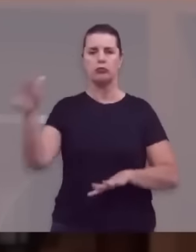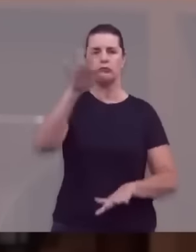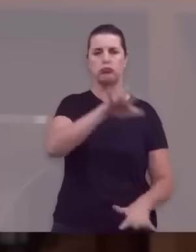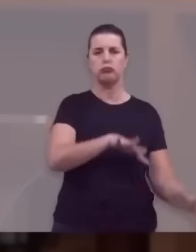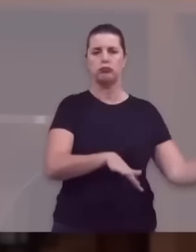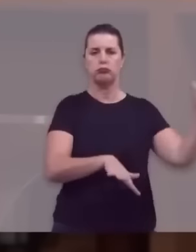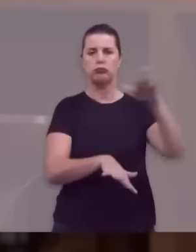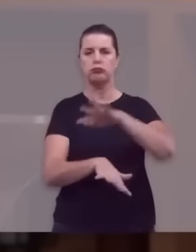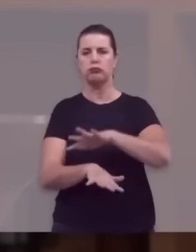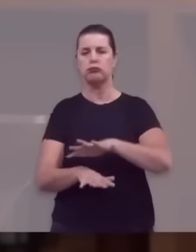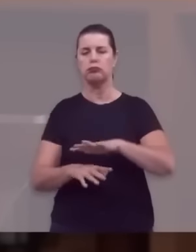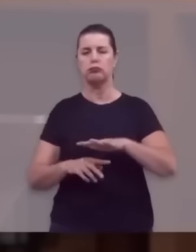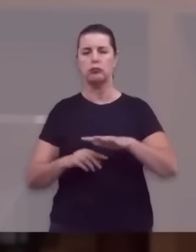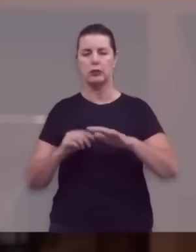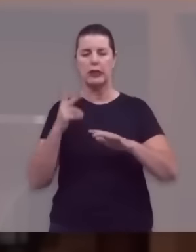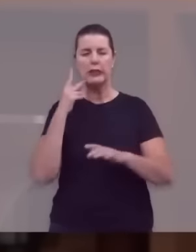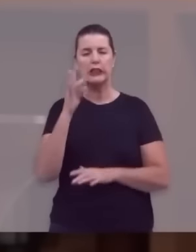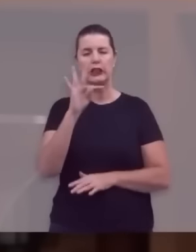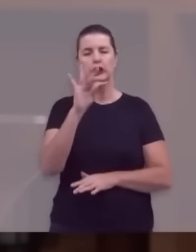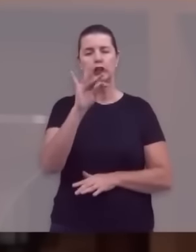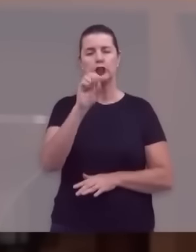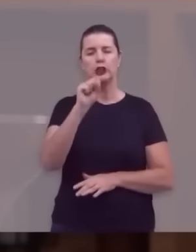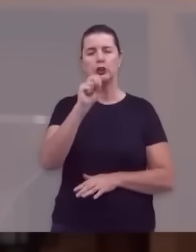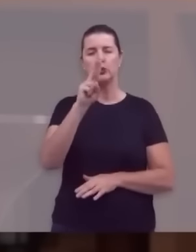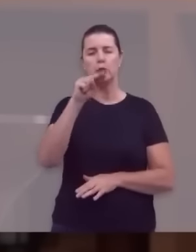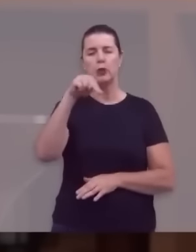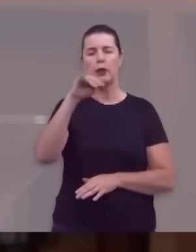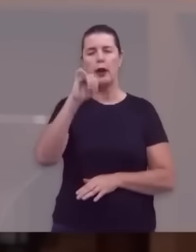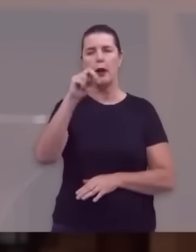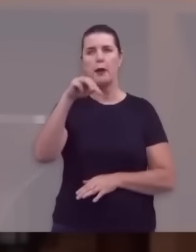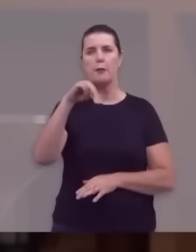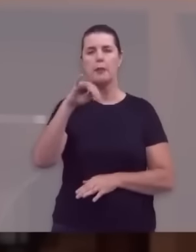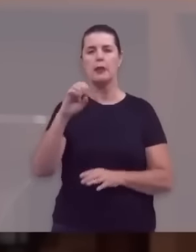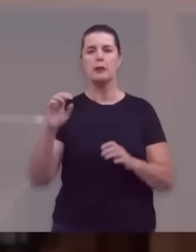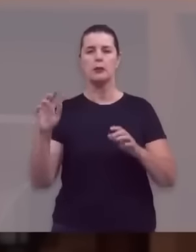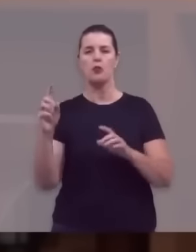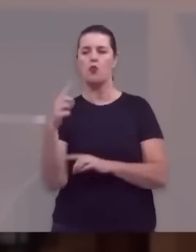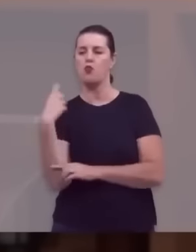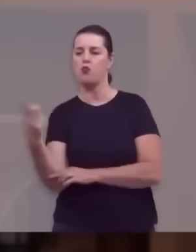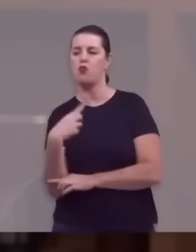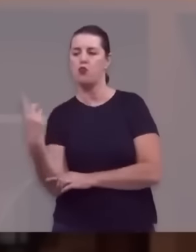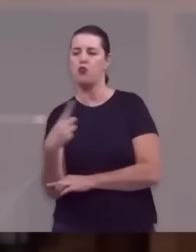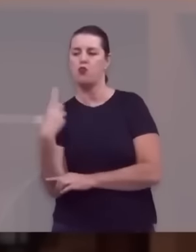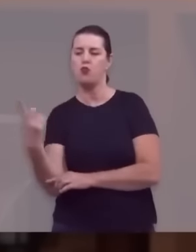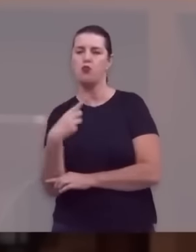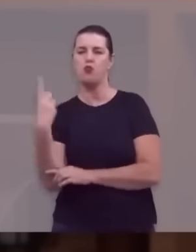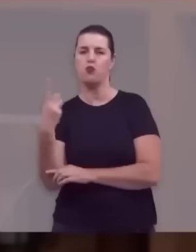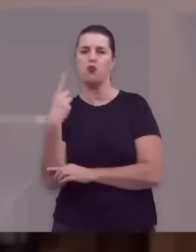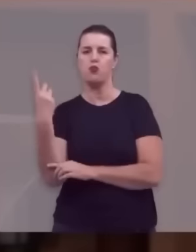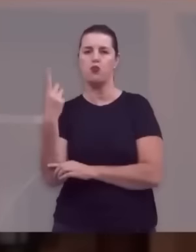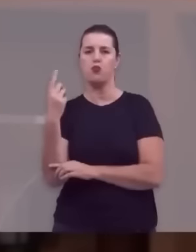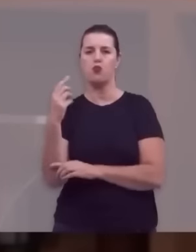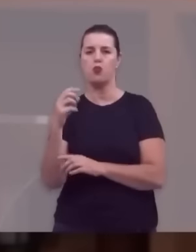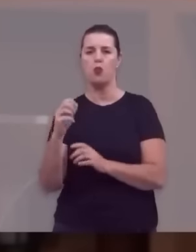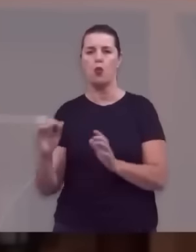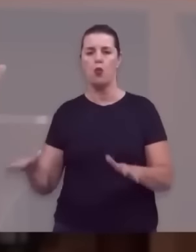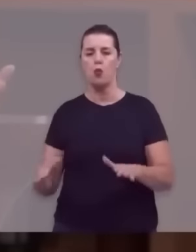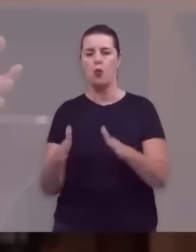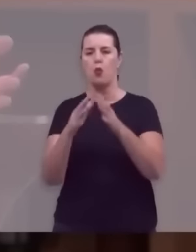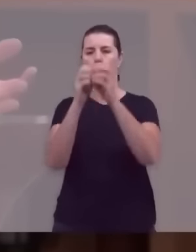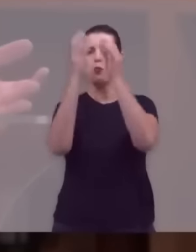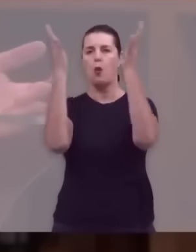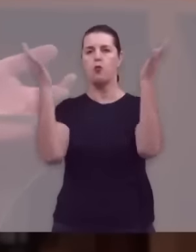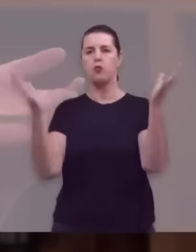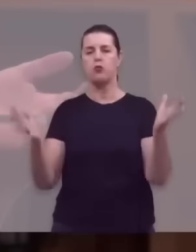maremotos tsunamis vulcões furacões que estão estampados